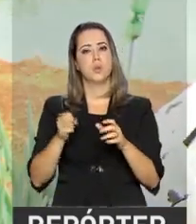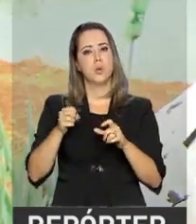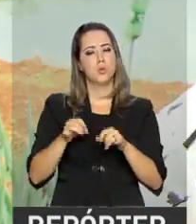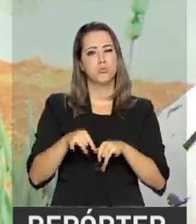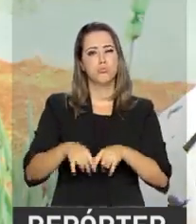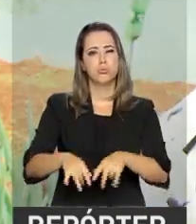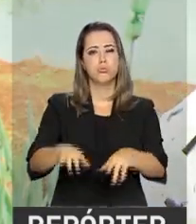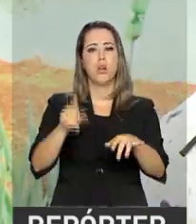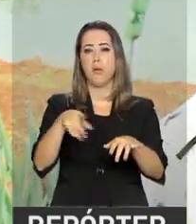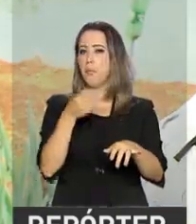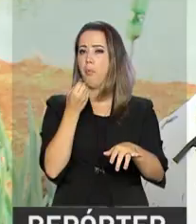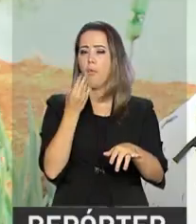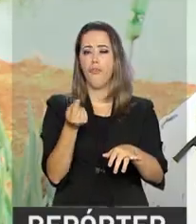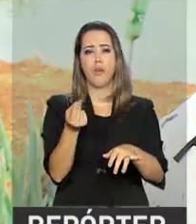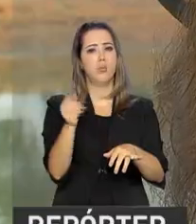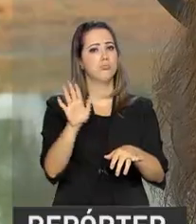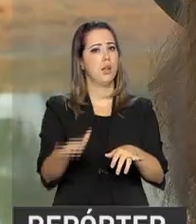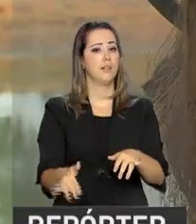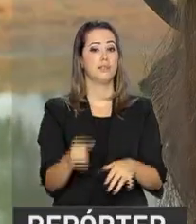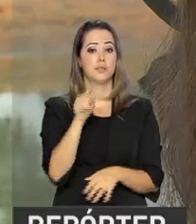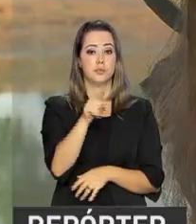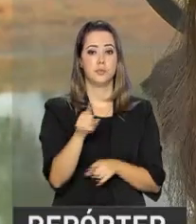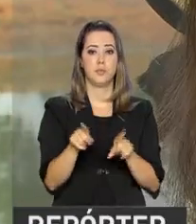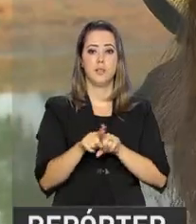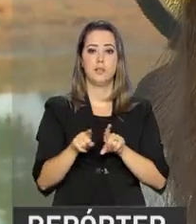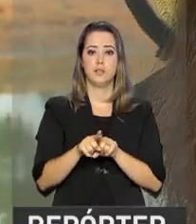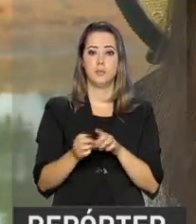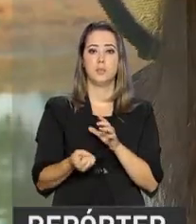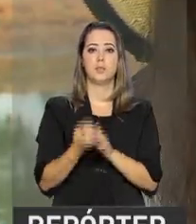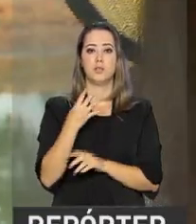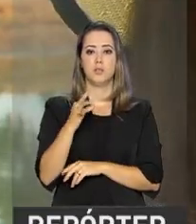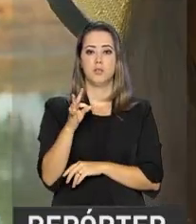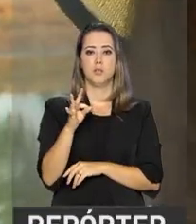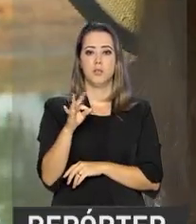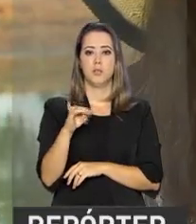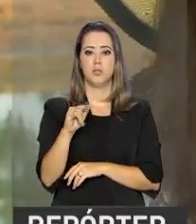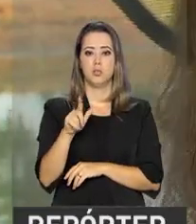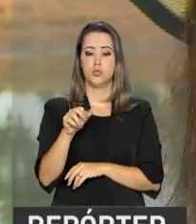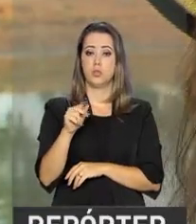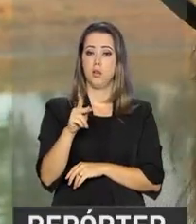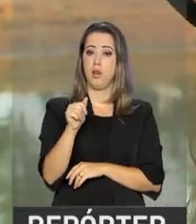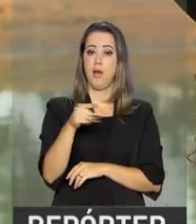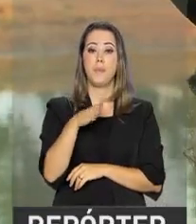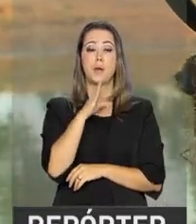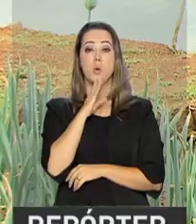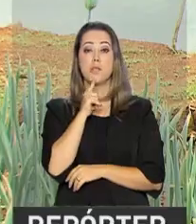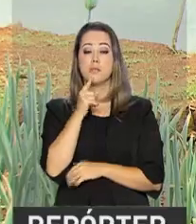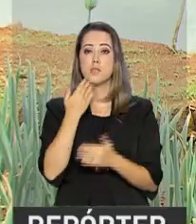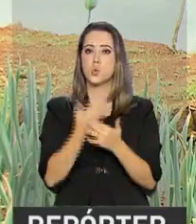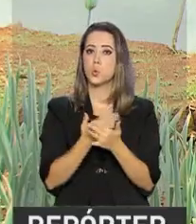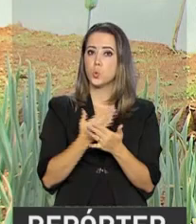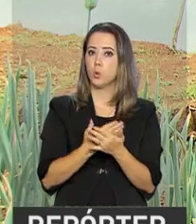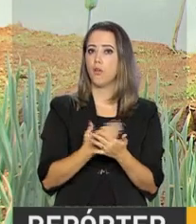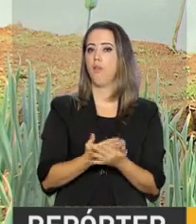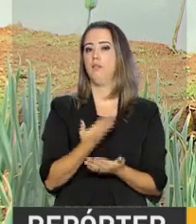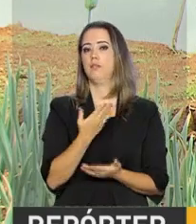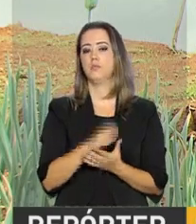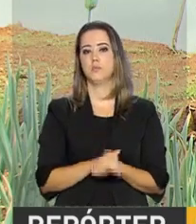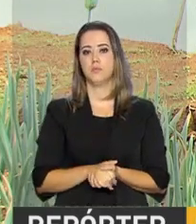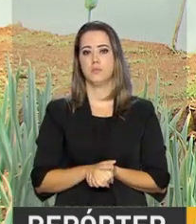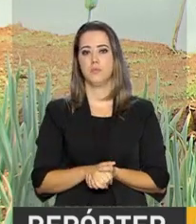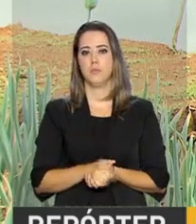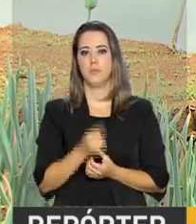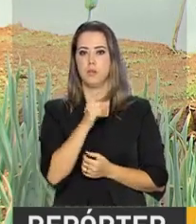Célia Regina também cria tilápia. Para ela é necessário conhecimento para não ter prejuízo no negócio. Trata-se de um bioma